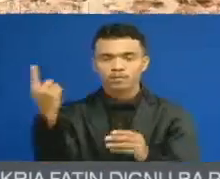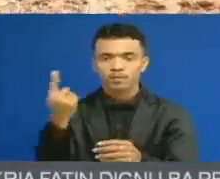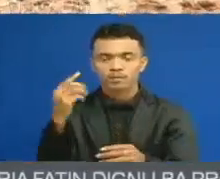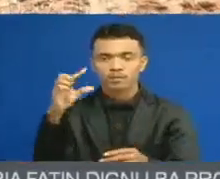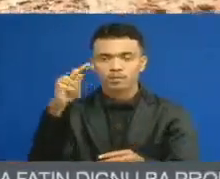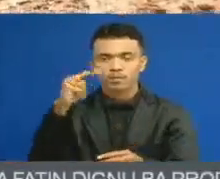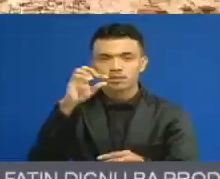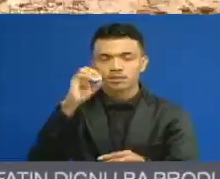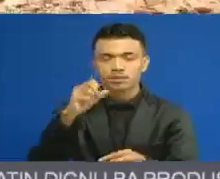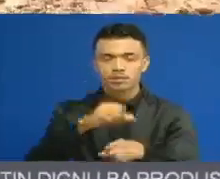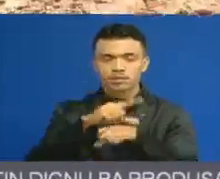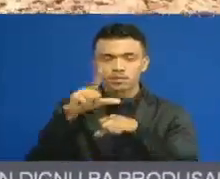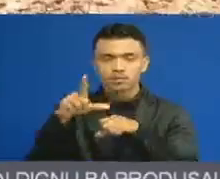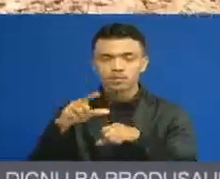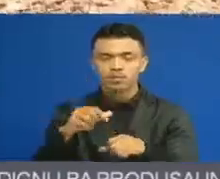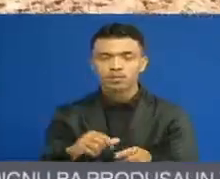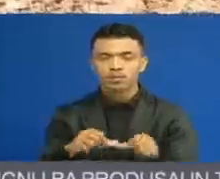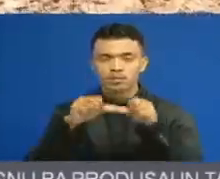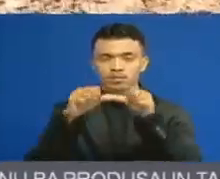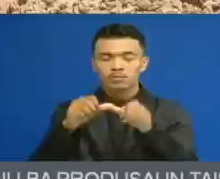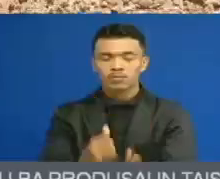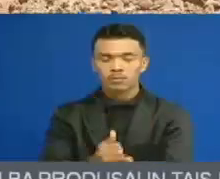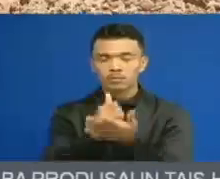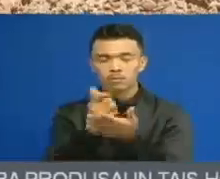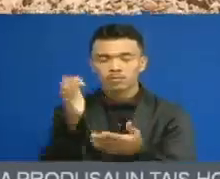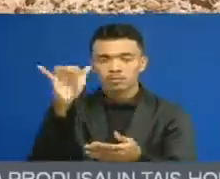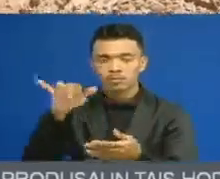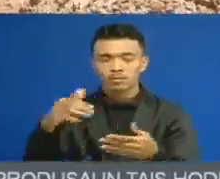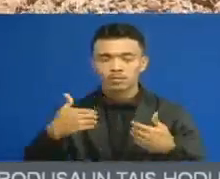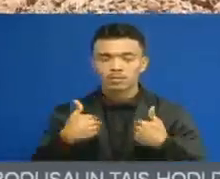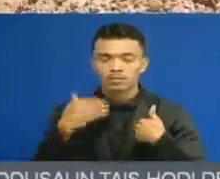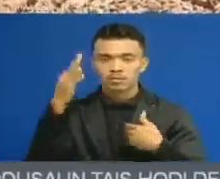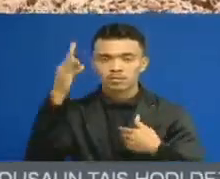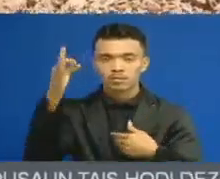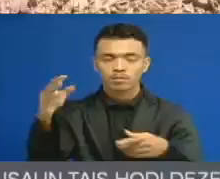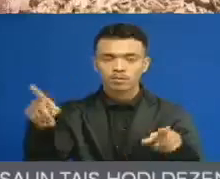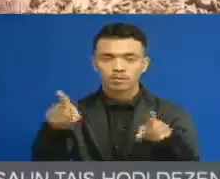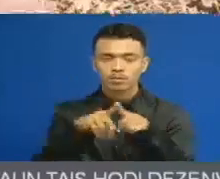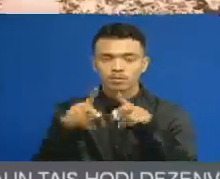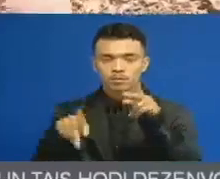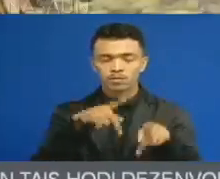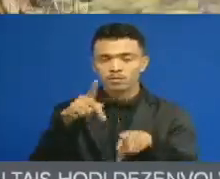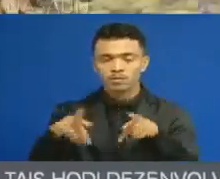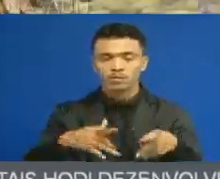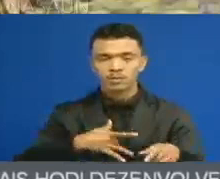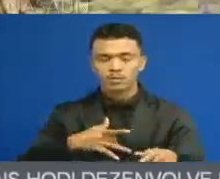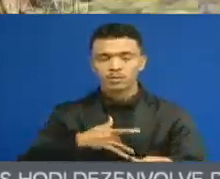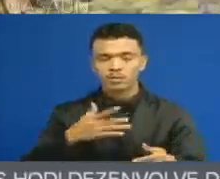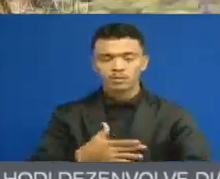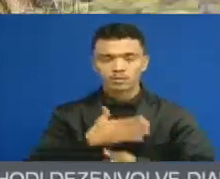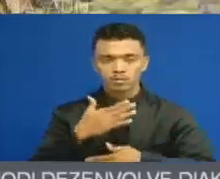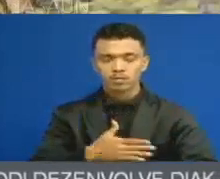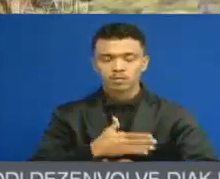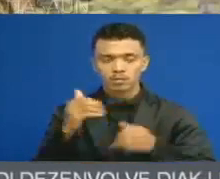local permatil no aila atu continua apoio sira iha futuro. Nura comunidade am senti contente ho atividade